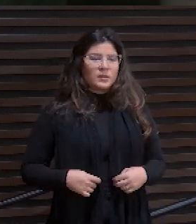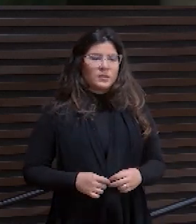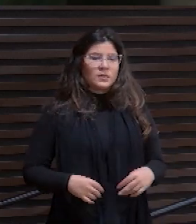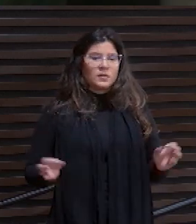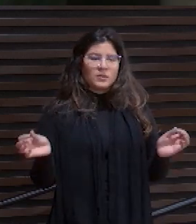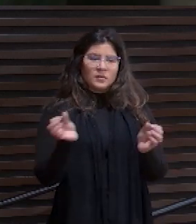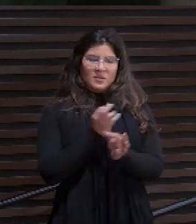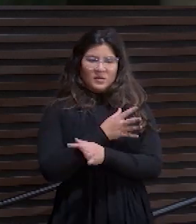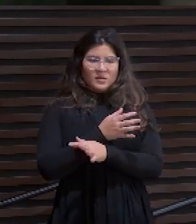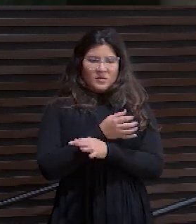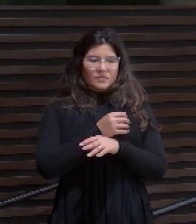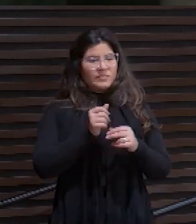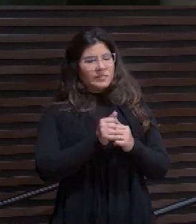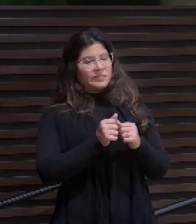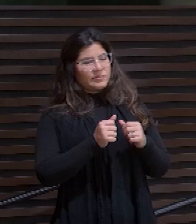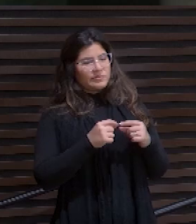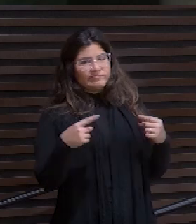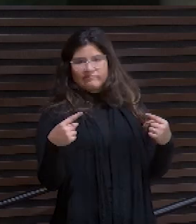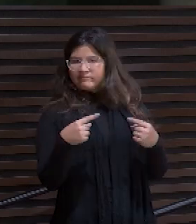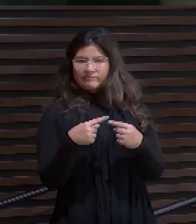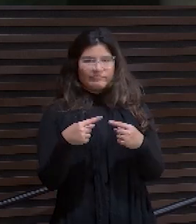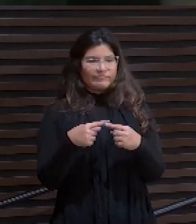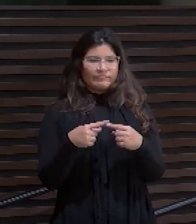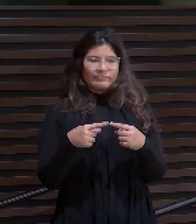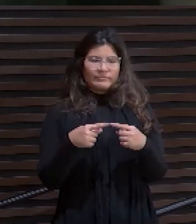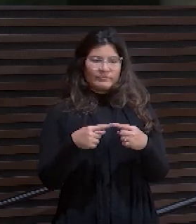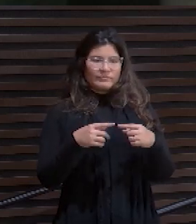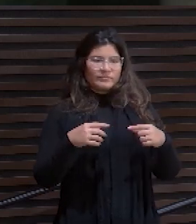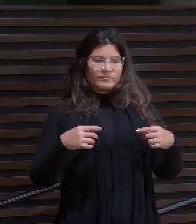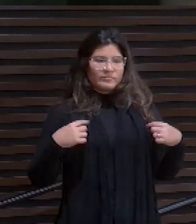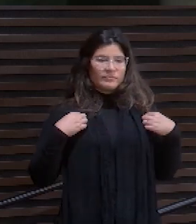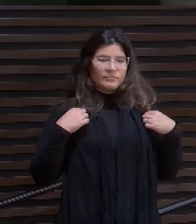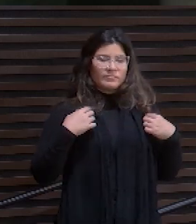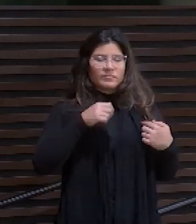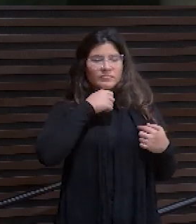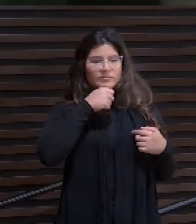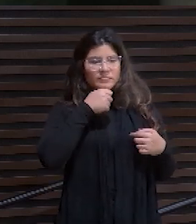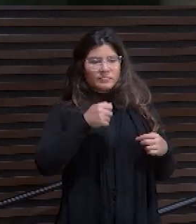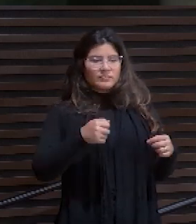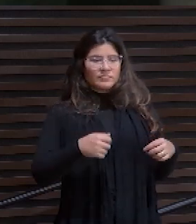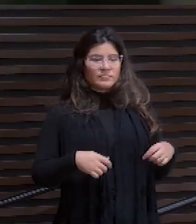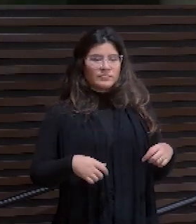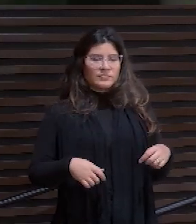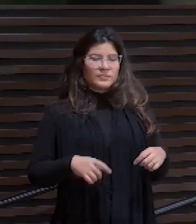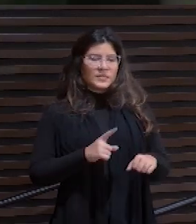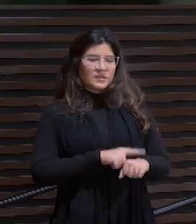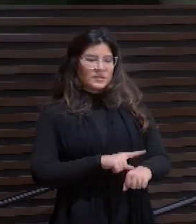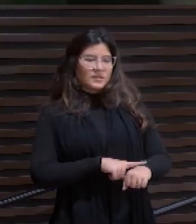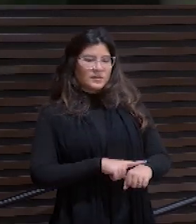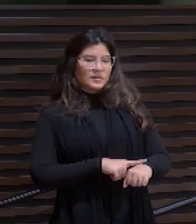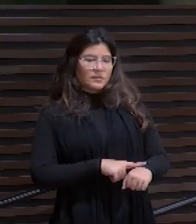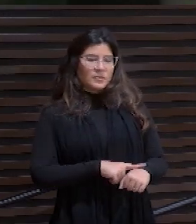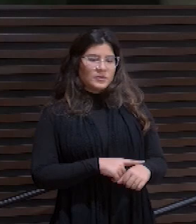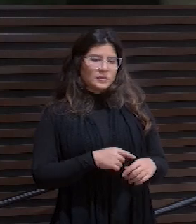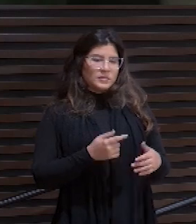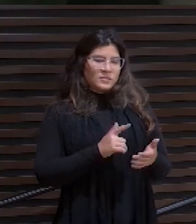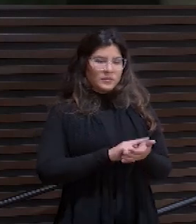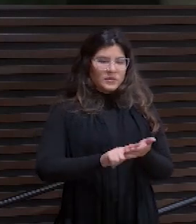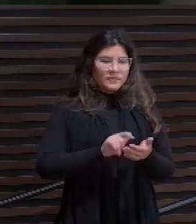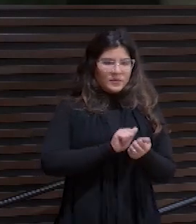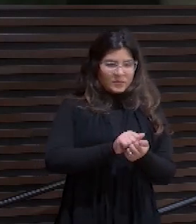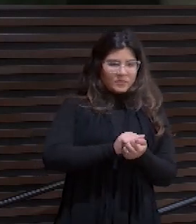está desbotada, a outra não. Uma na hora da lavagem vai encurtar menos, a outra vai encurtar mais.